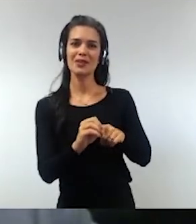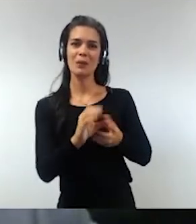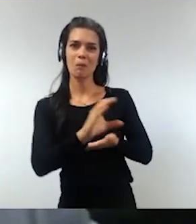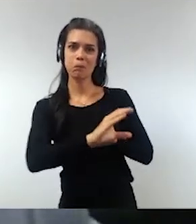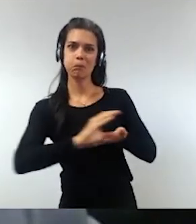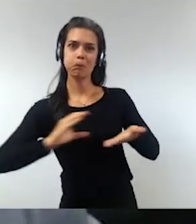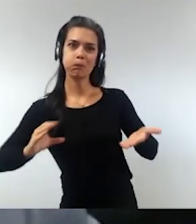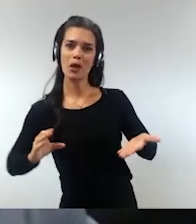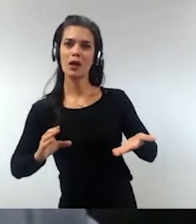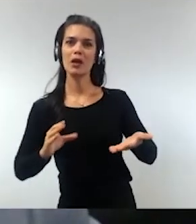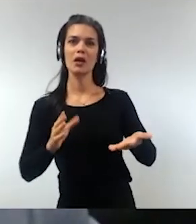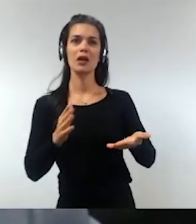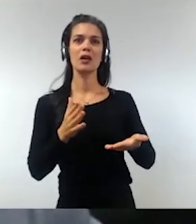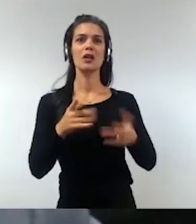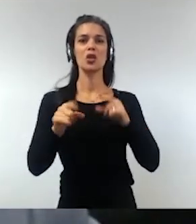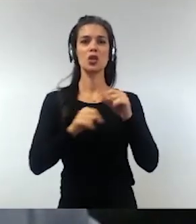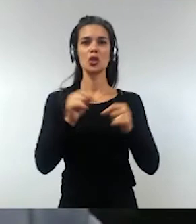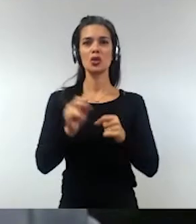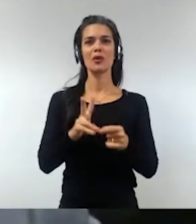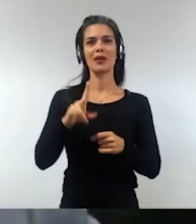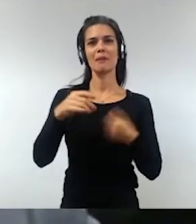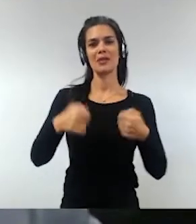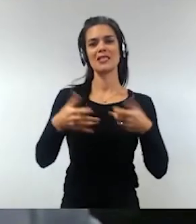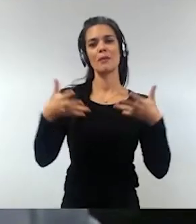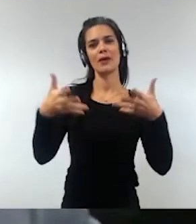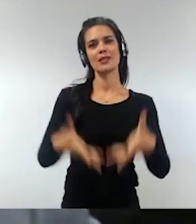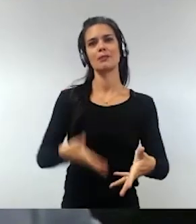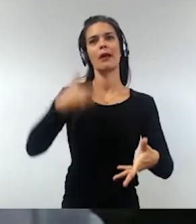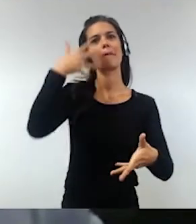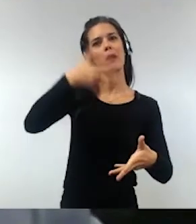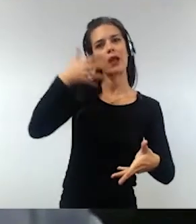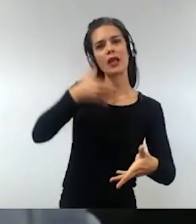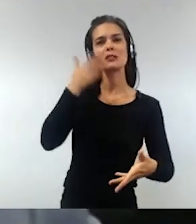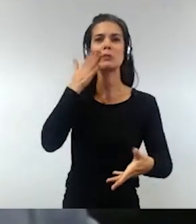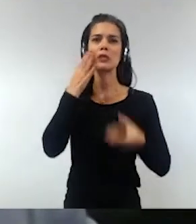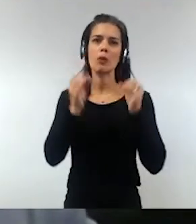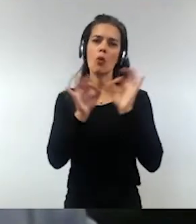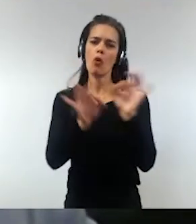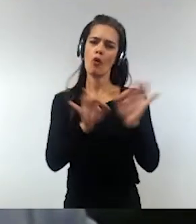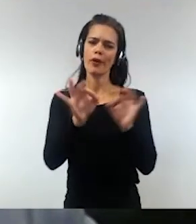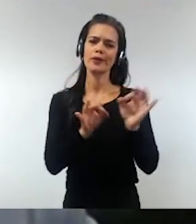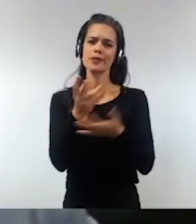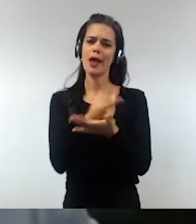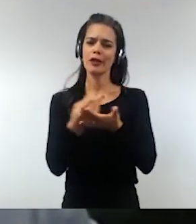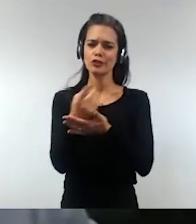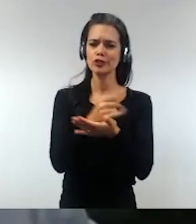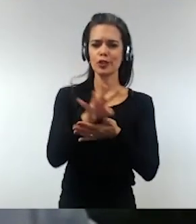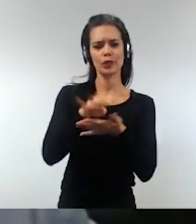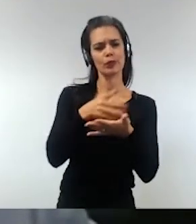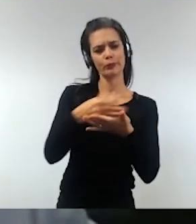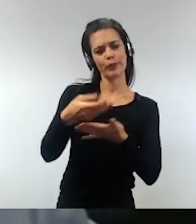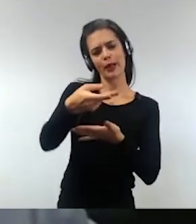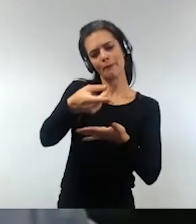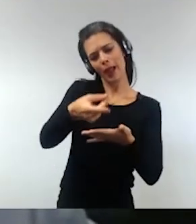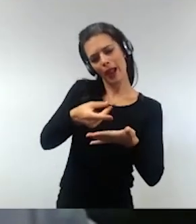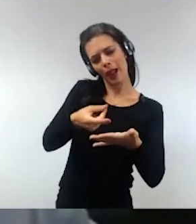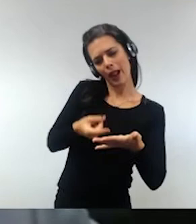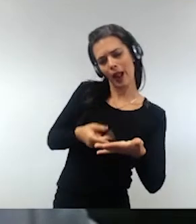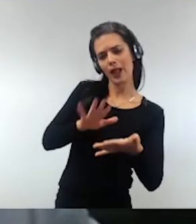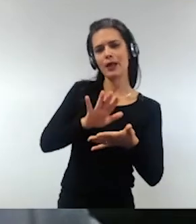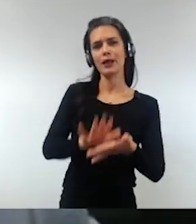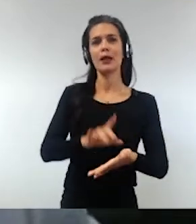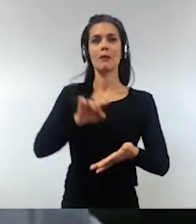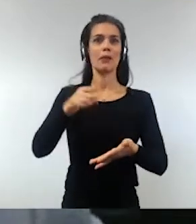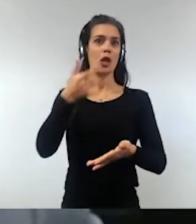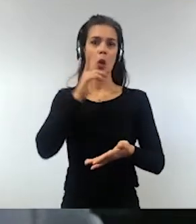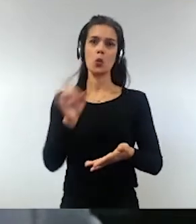a ser um devedor, quanto mais como era antigamente. Então, temos esse programa aqui também, existia inicialmente aqui no Recife e hoje já